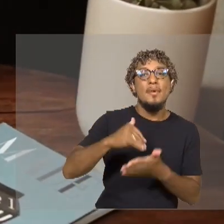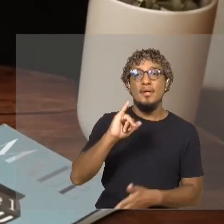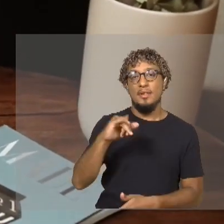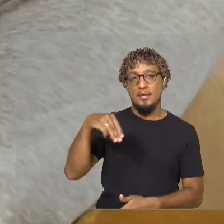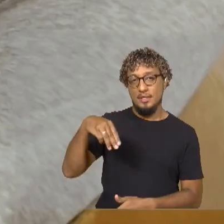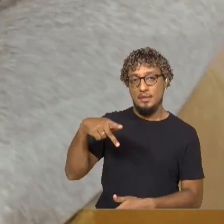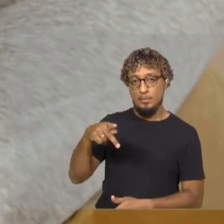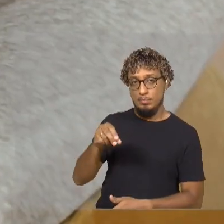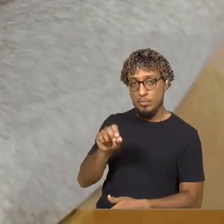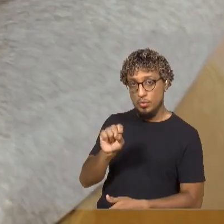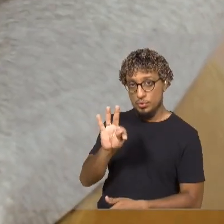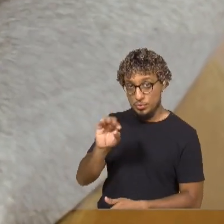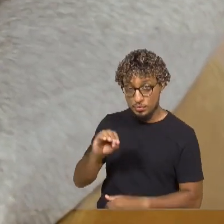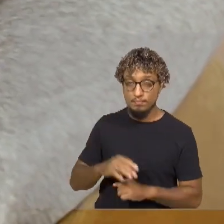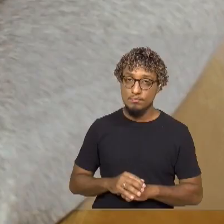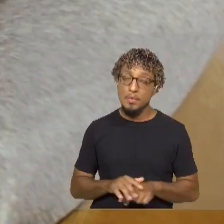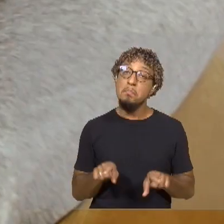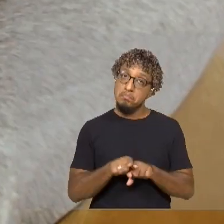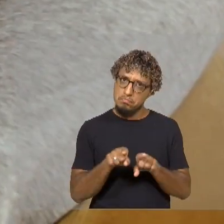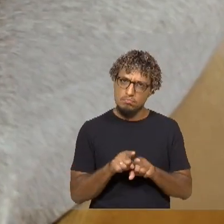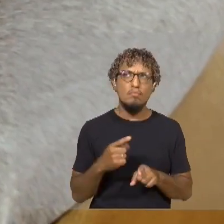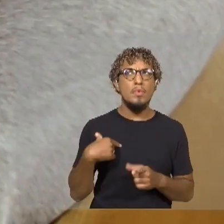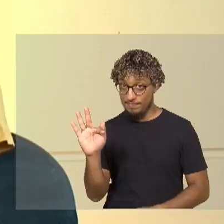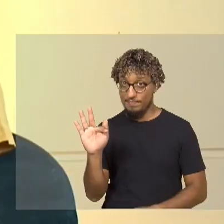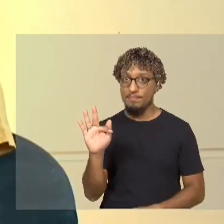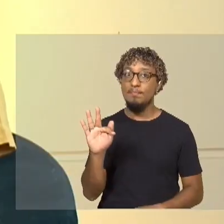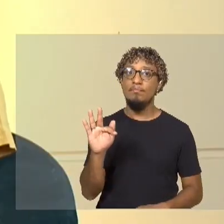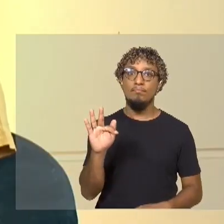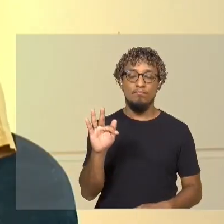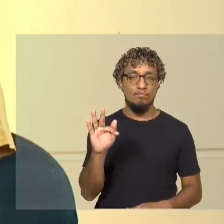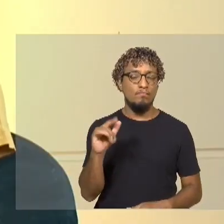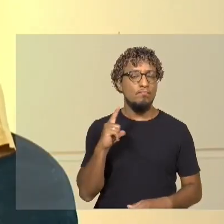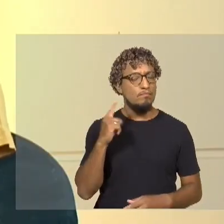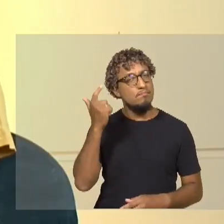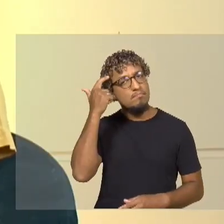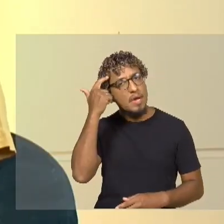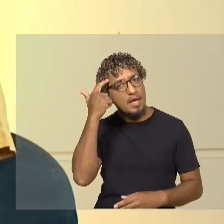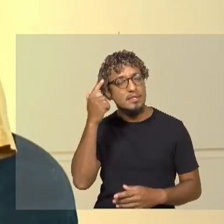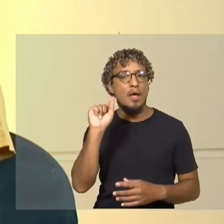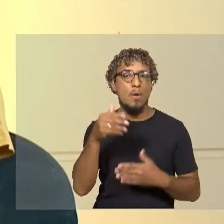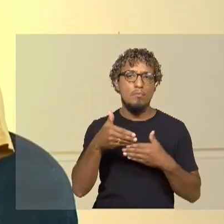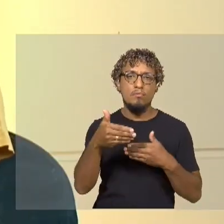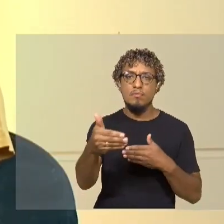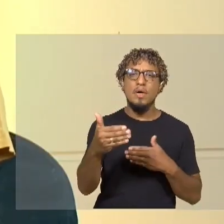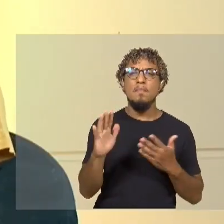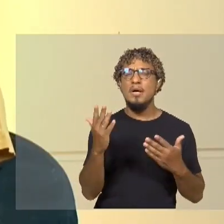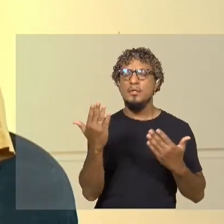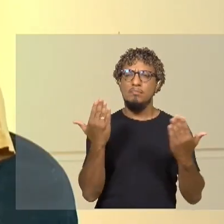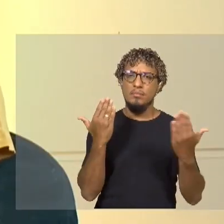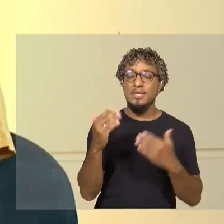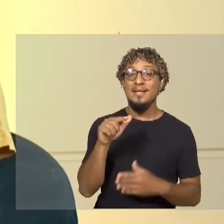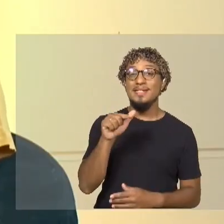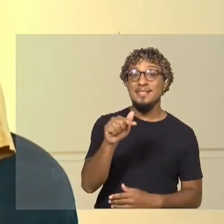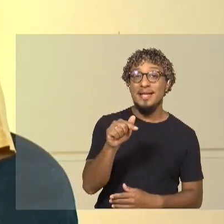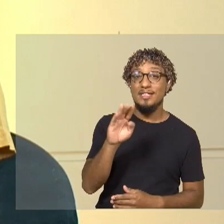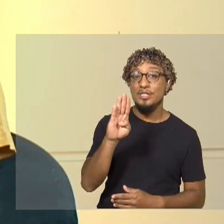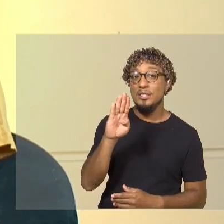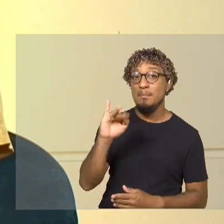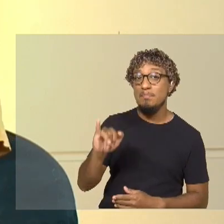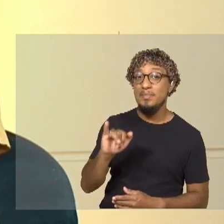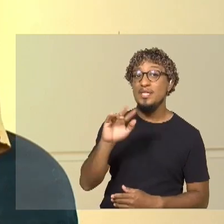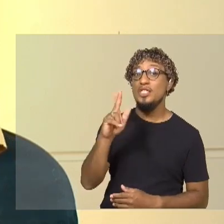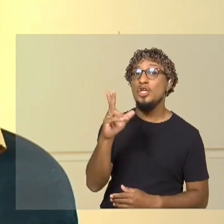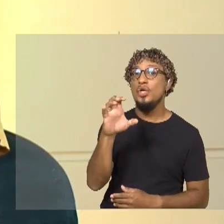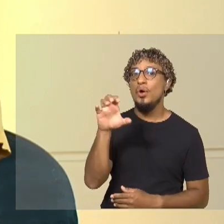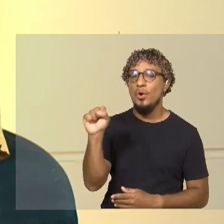para pessoa física. A própria Receita Federal estima que é mais ou menos 7 bilhões ao ano